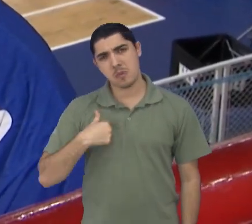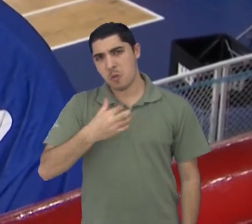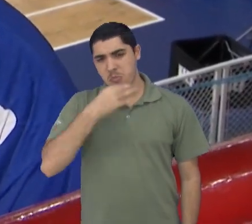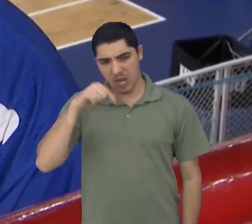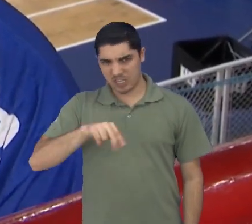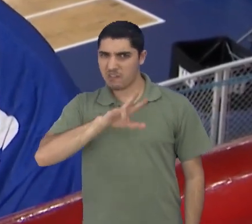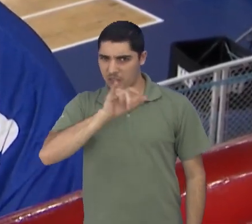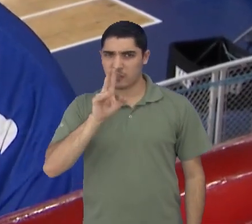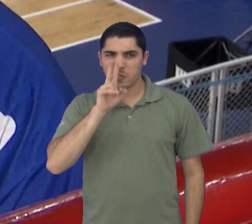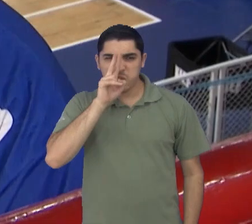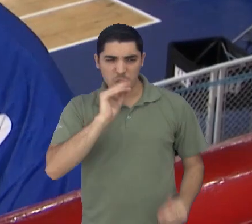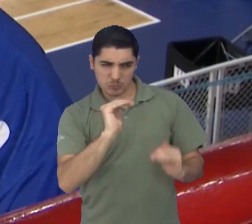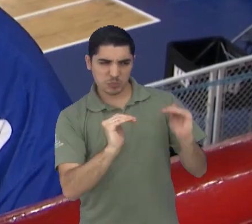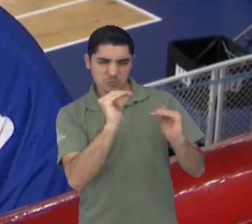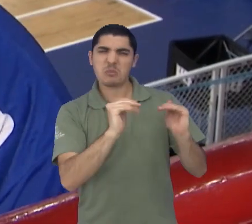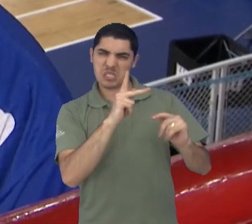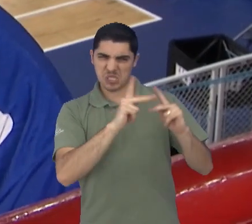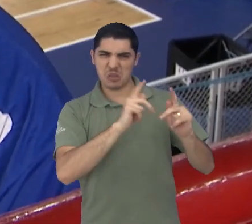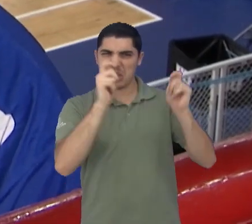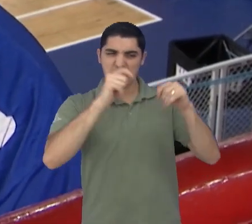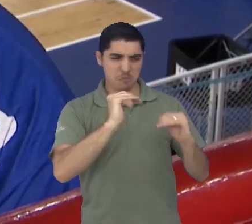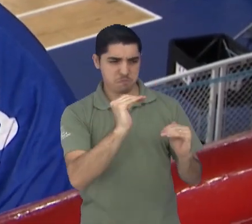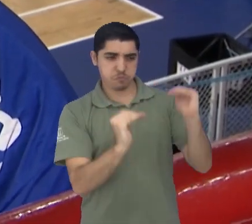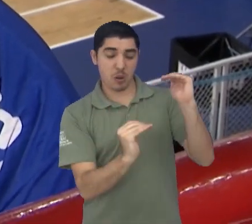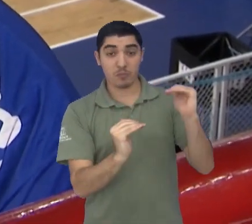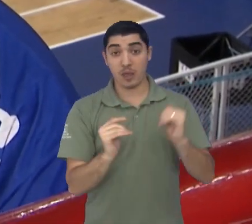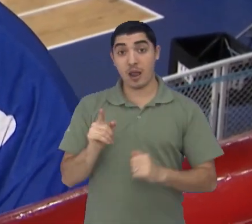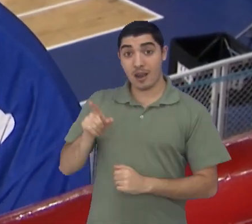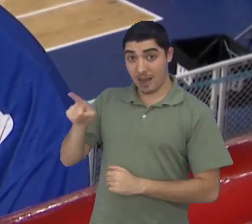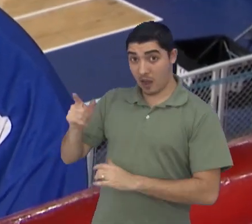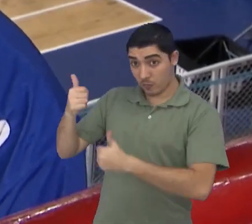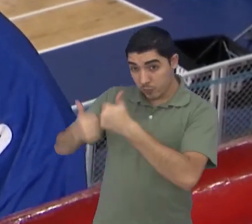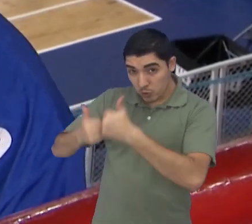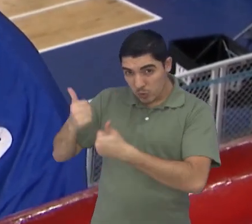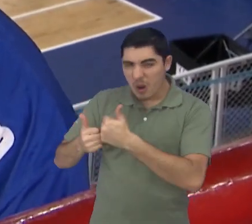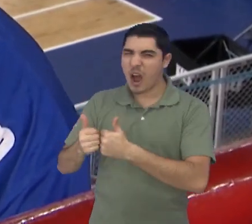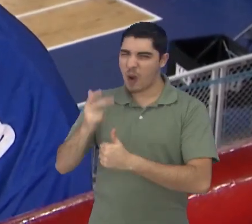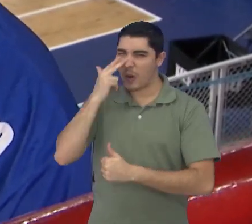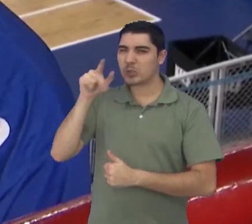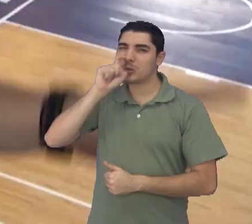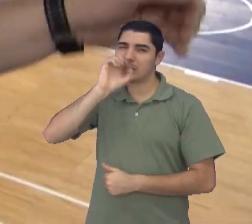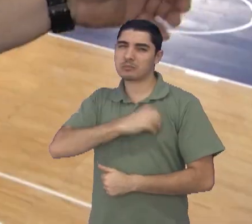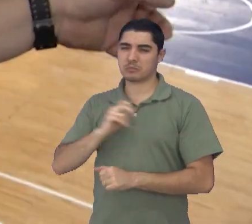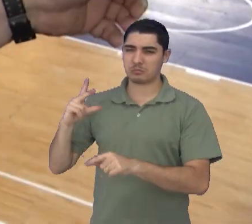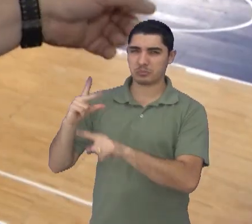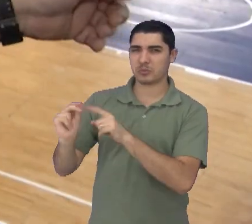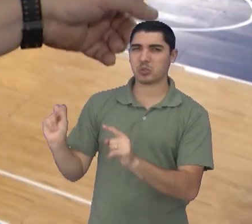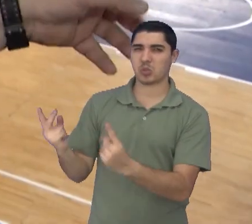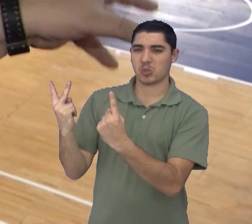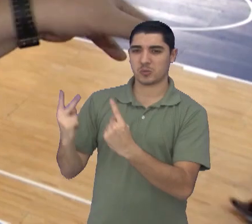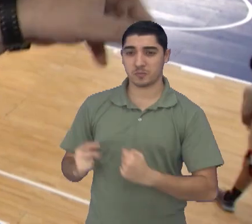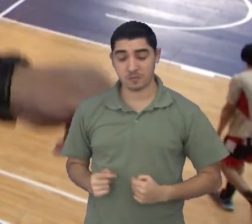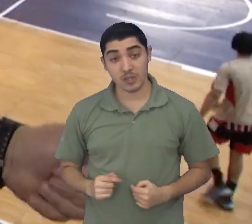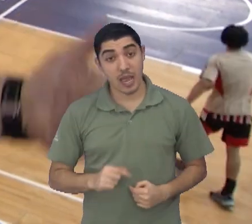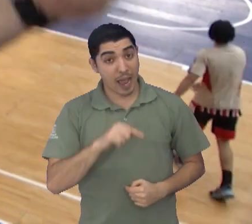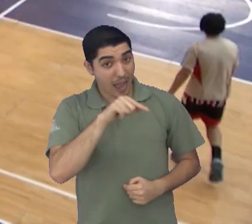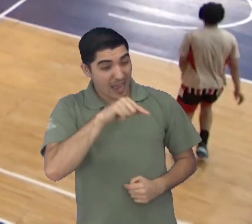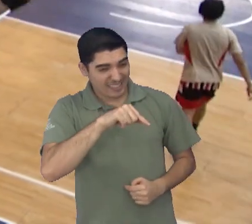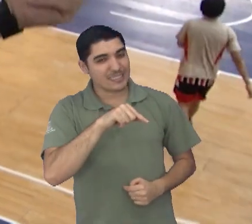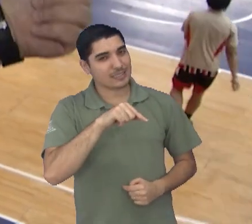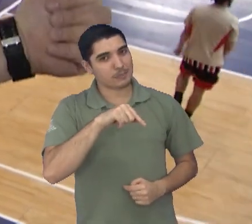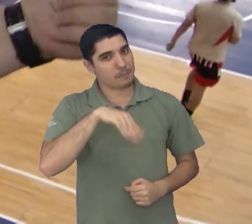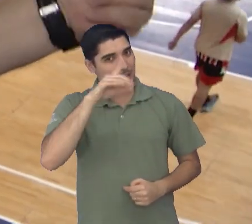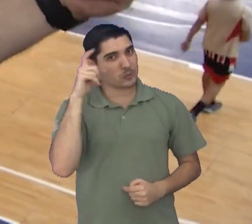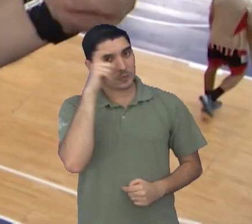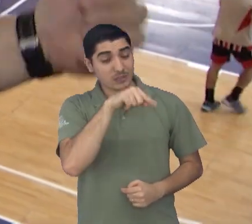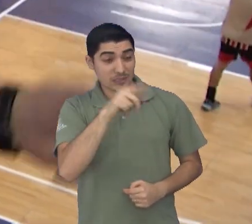equilibrado, mas da São José. Lá contra o Prudente, futebol, acho que dá uns 2-1 pro São José. Aqui talvez eu acho que vai ser um pouco mais difícil.